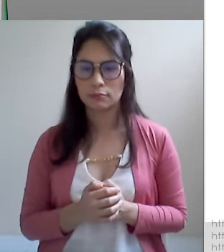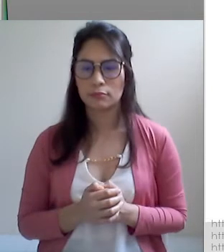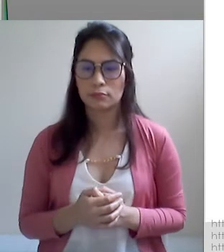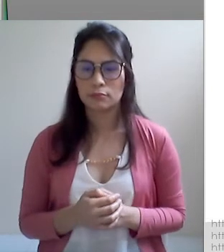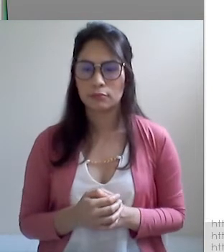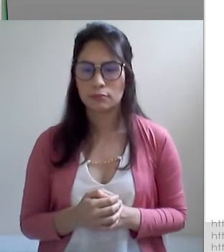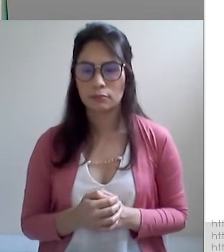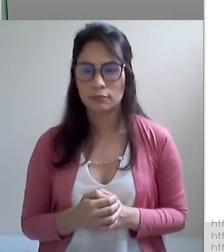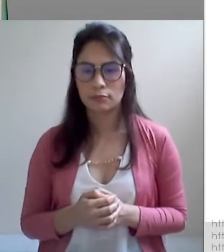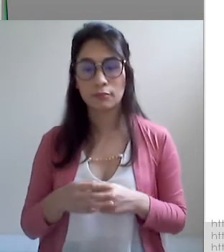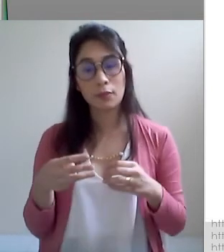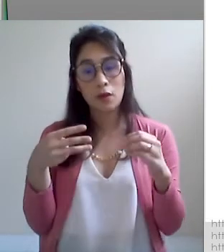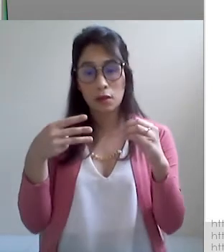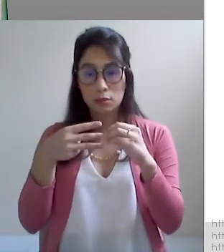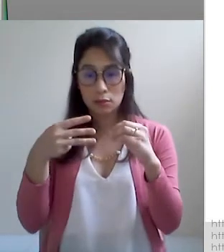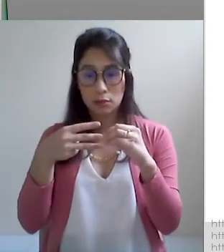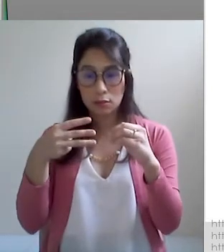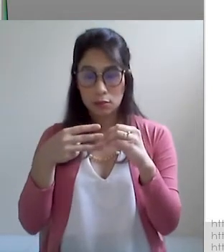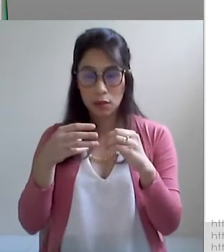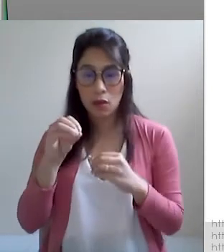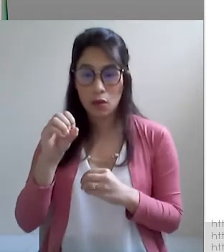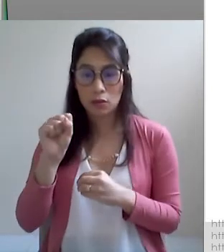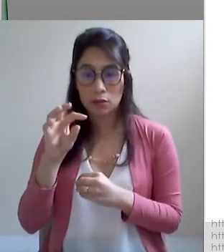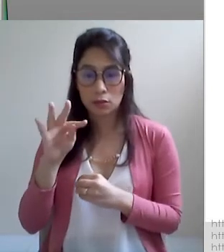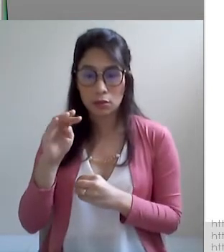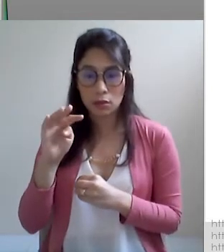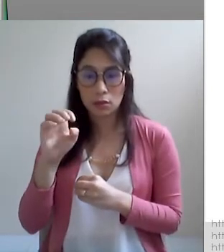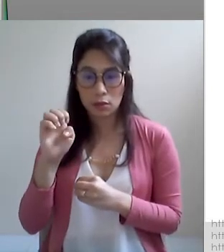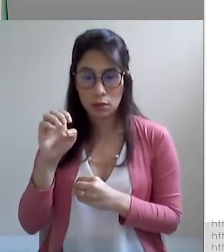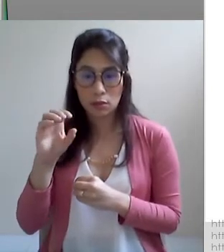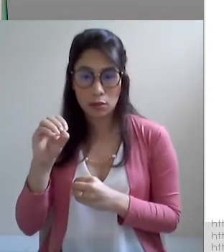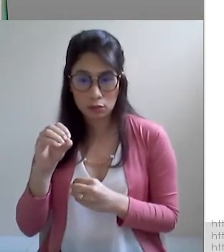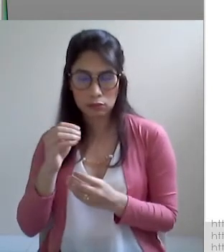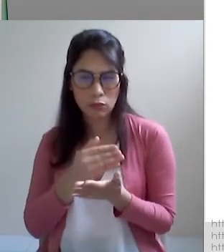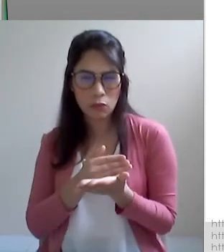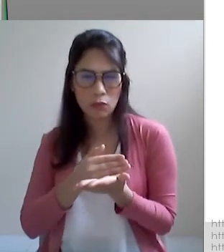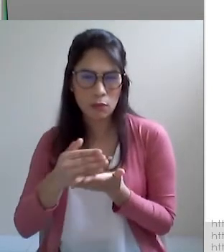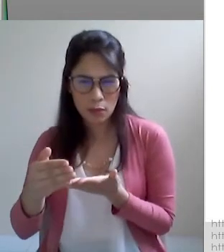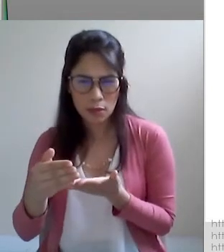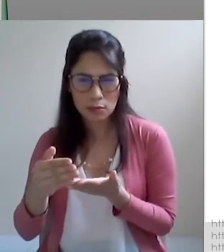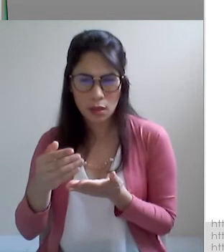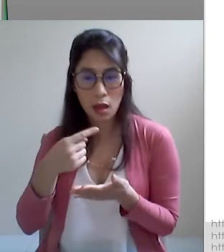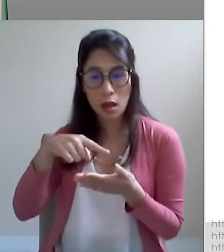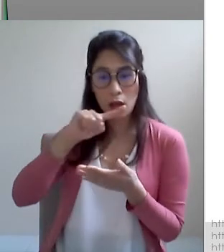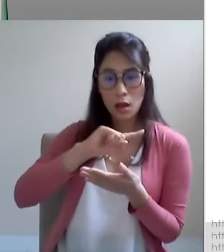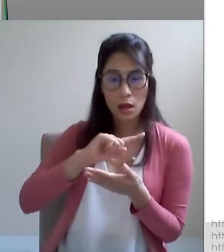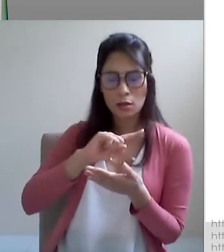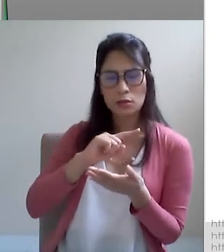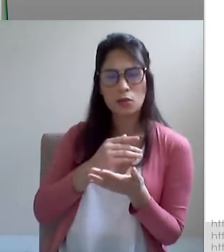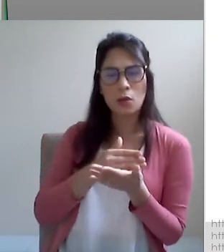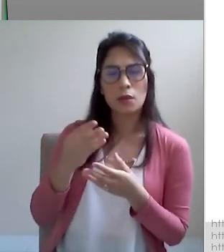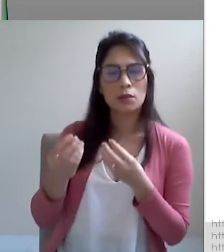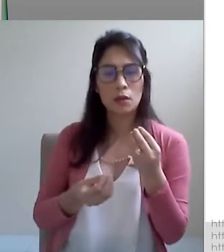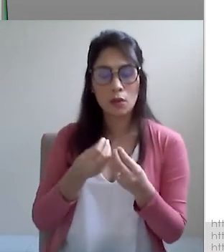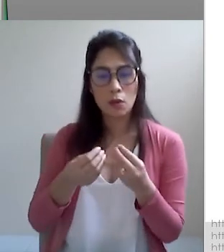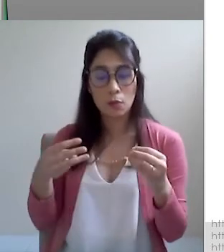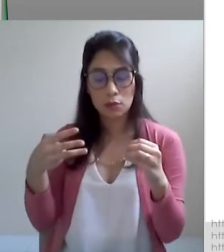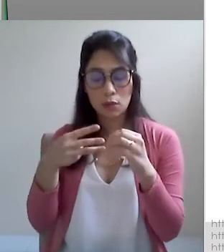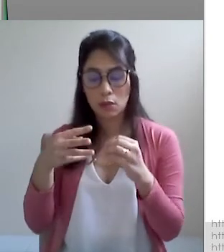As células osteoprogenitoras são células derivadas de células tronco mesenquimais na medula